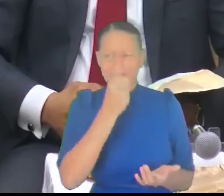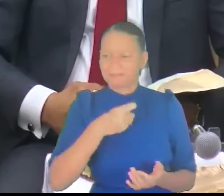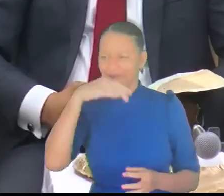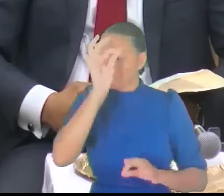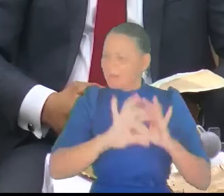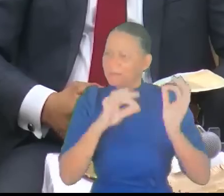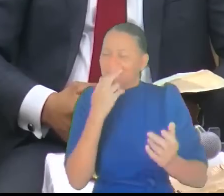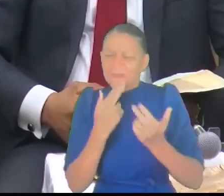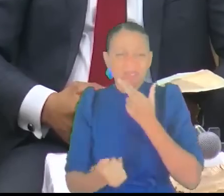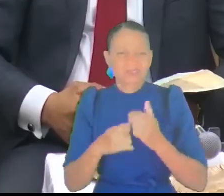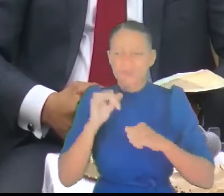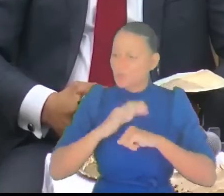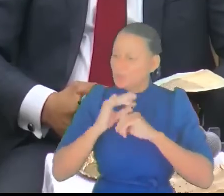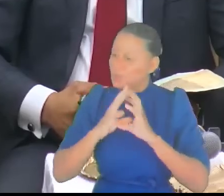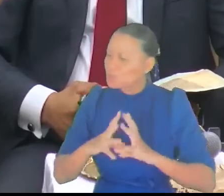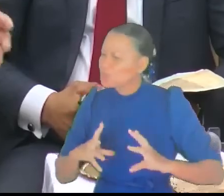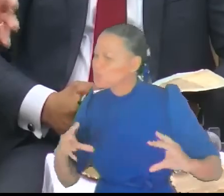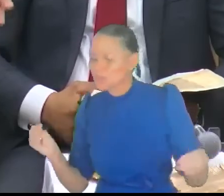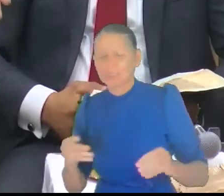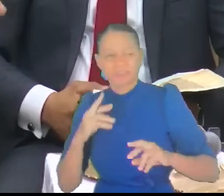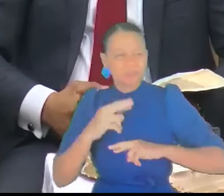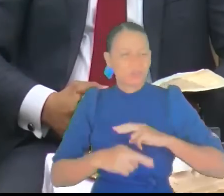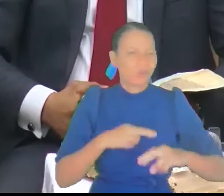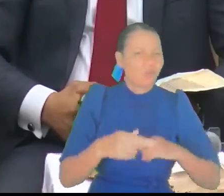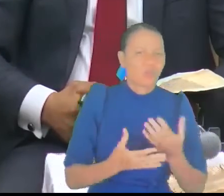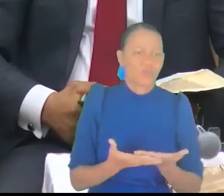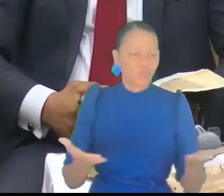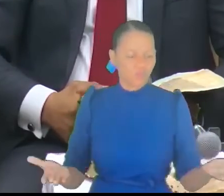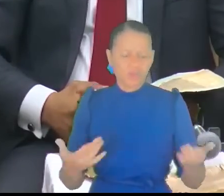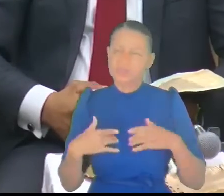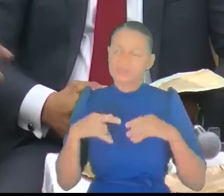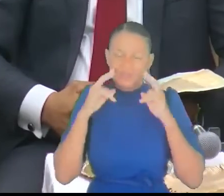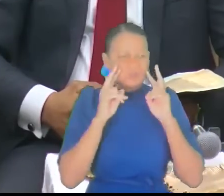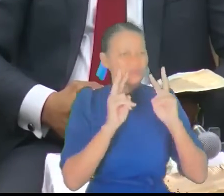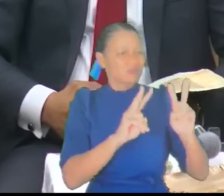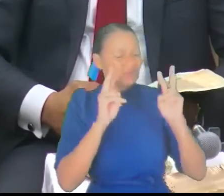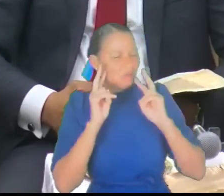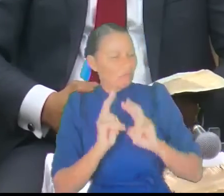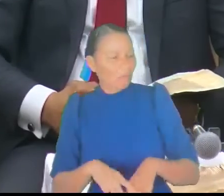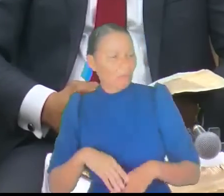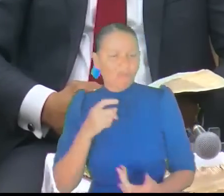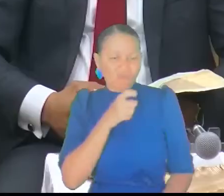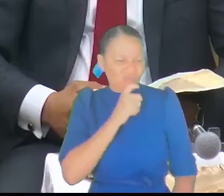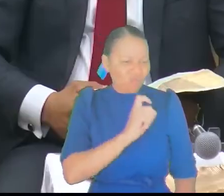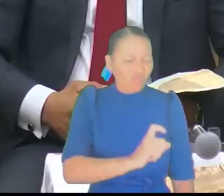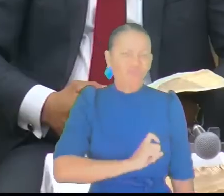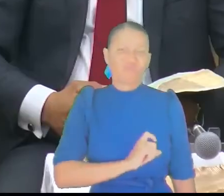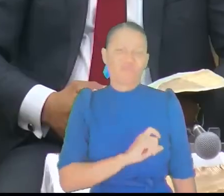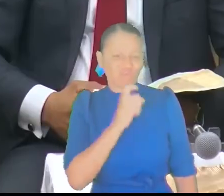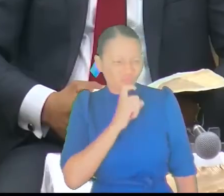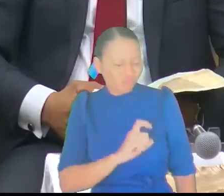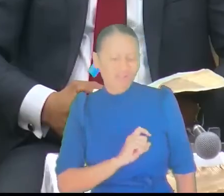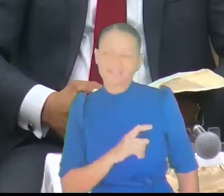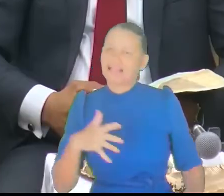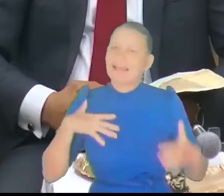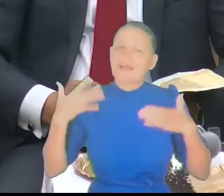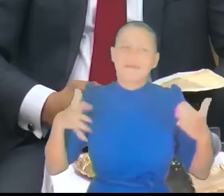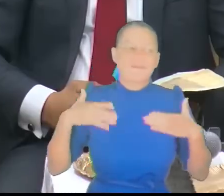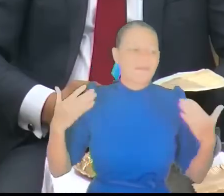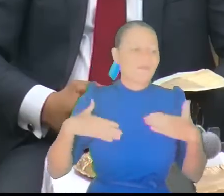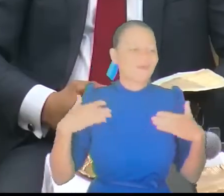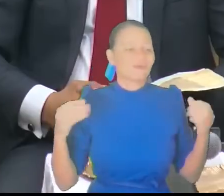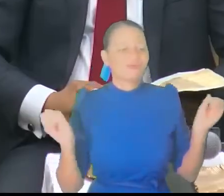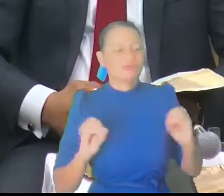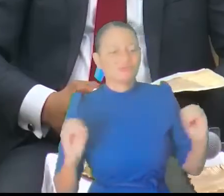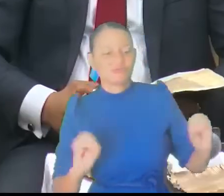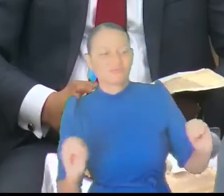está curando, o Senhor não está renovando. Eu vejo os crentes apáticos, eu vejo os crentes desanimados, eu vejo os